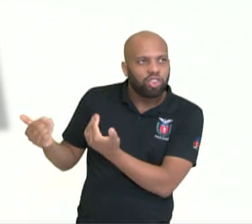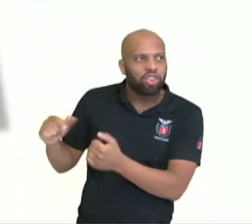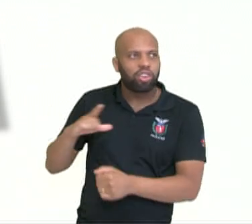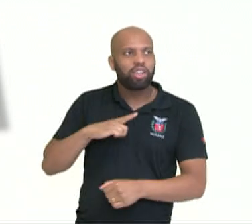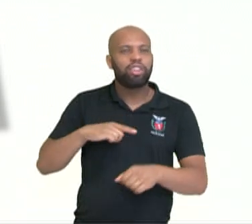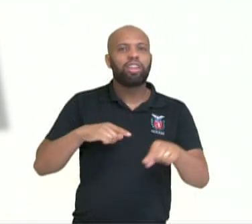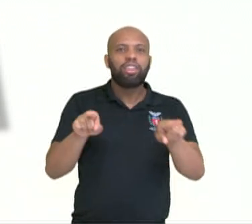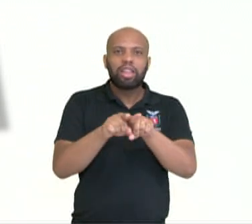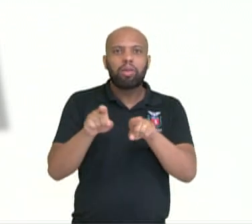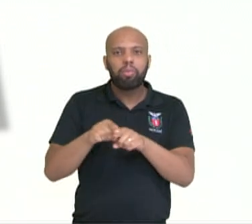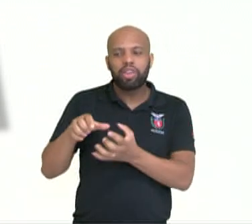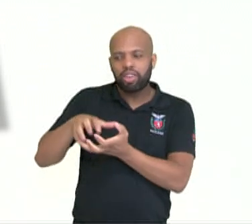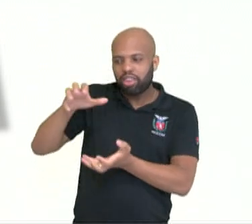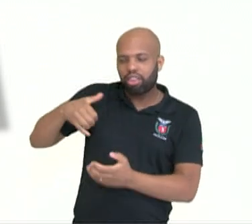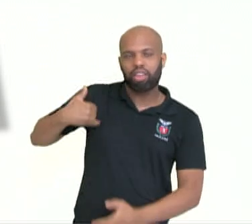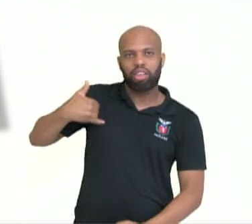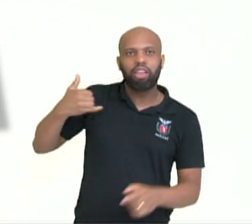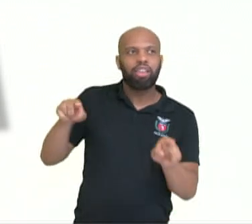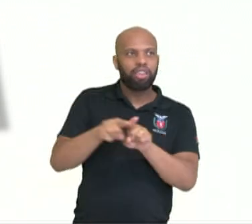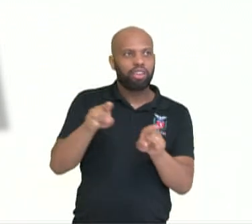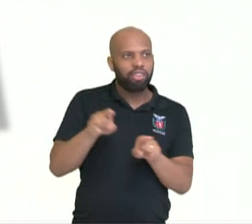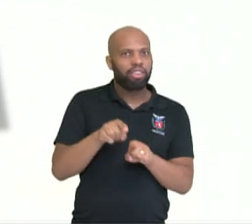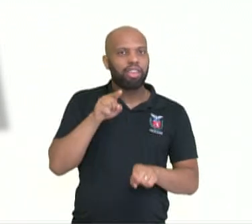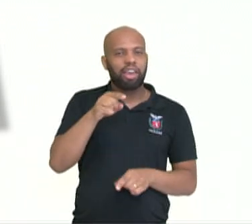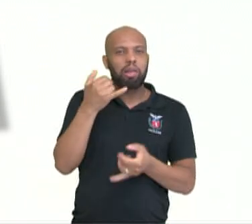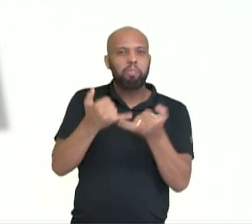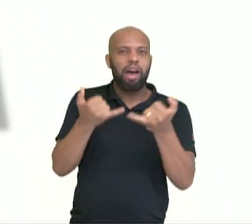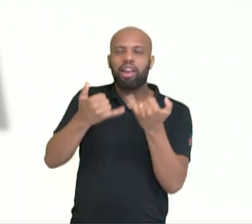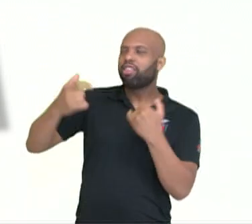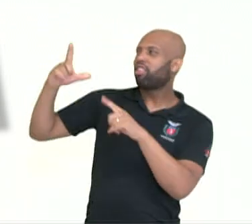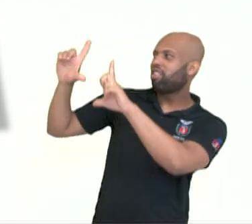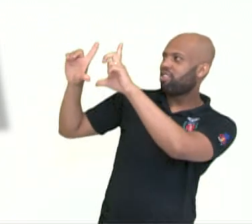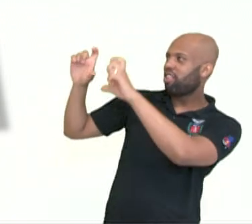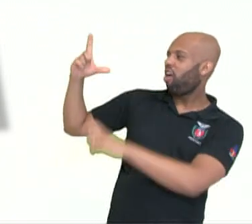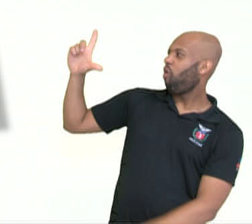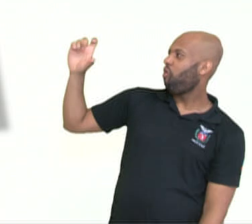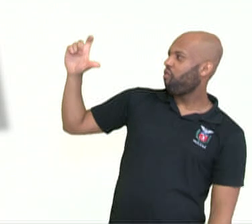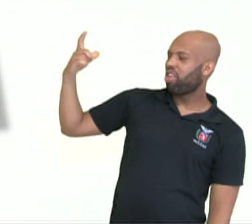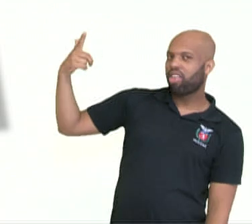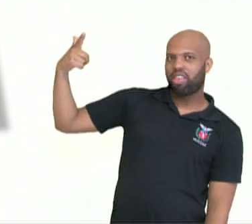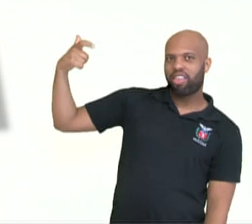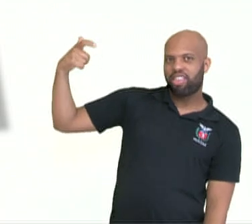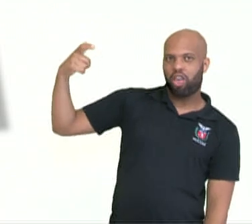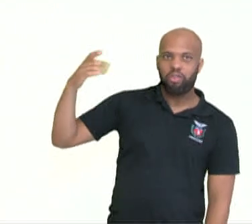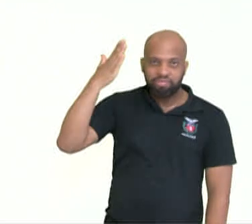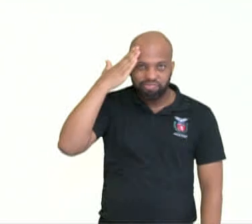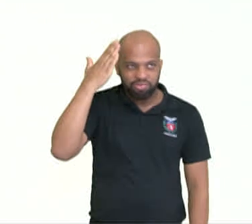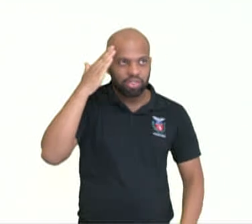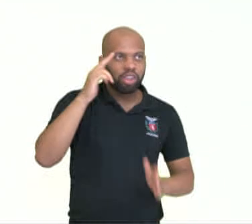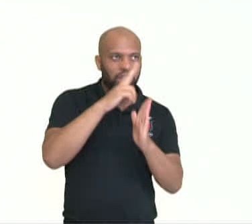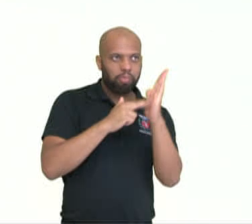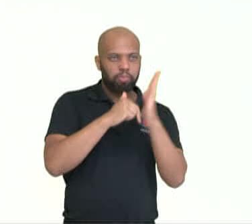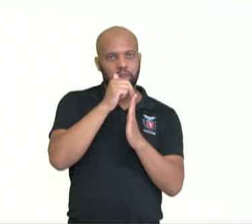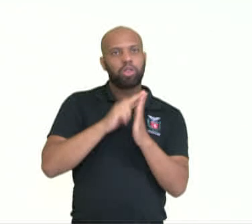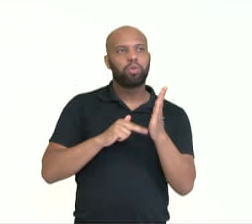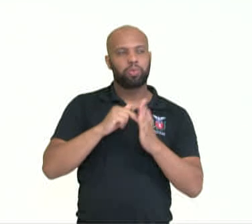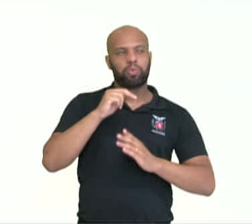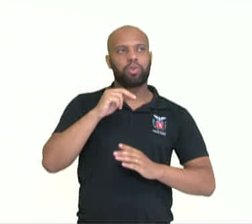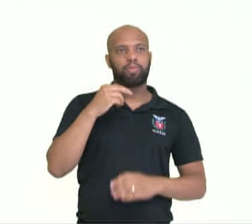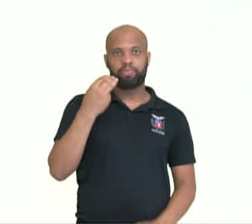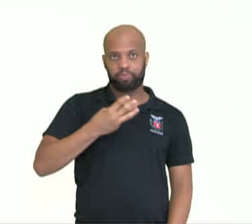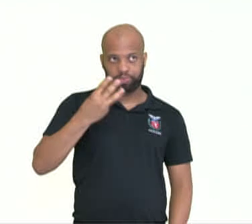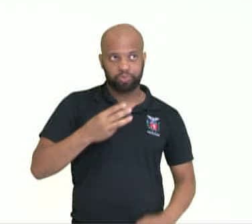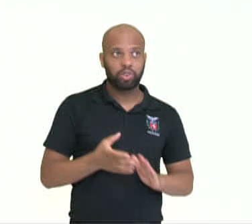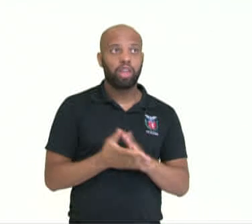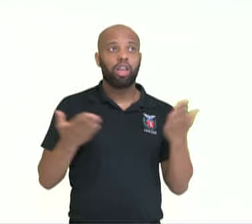lá, é o cara das selfies, maravilhoso. Isso lá em 1600 e pouquinho. Pessoal, então pintura é a área.